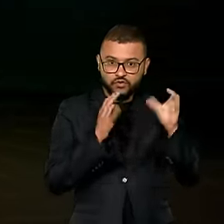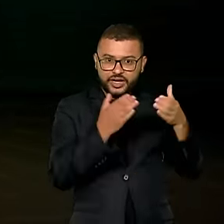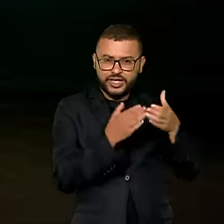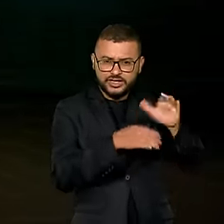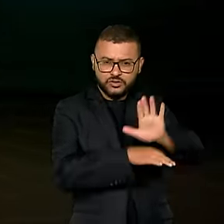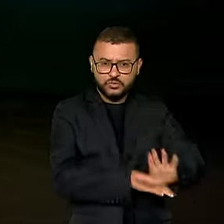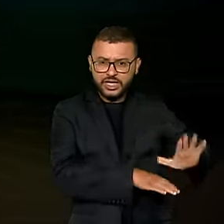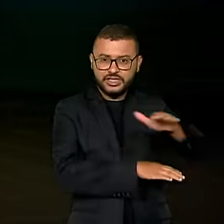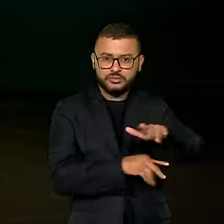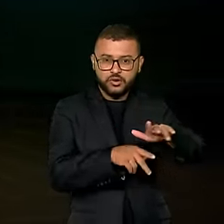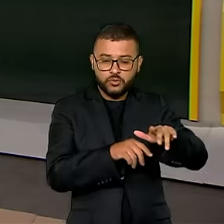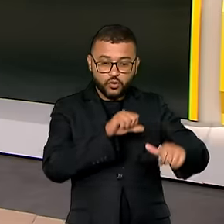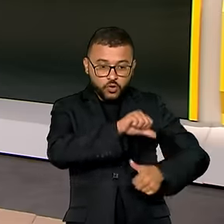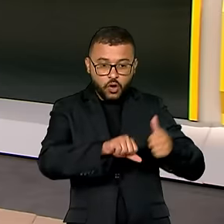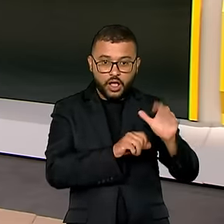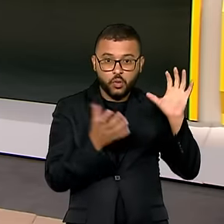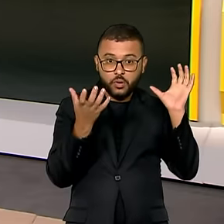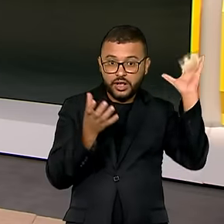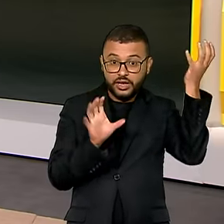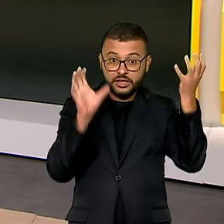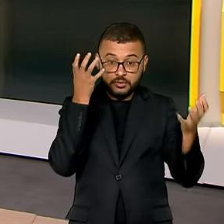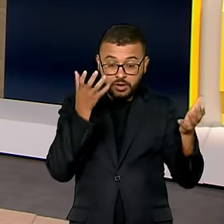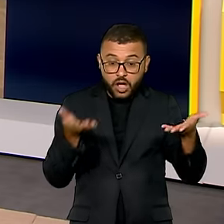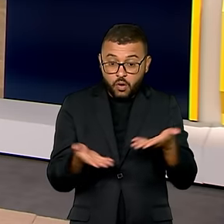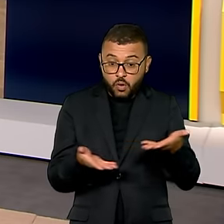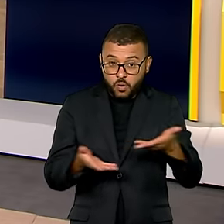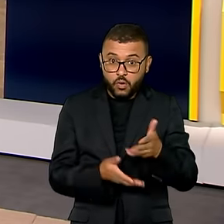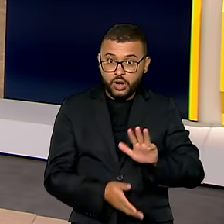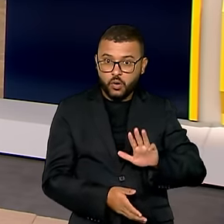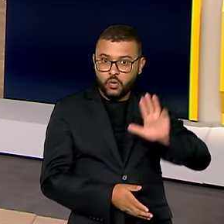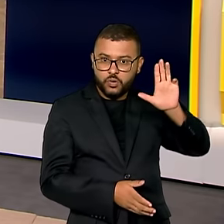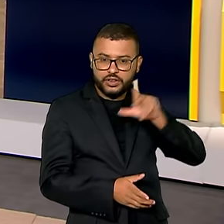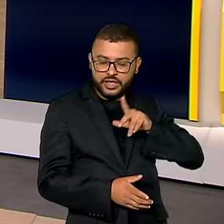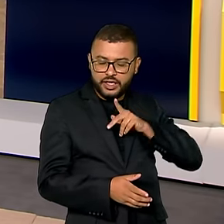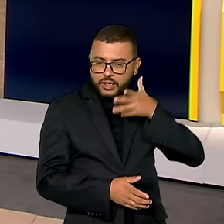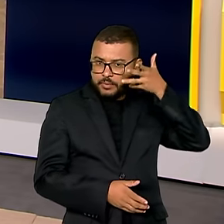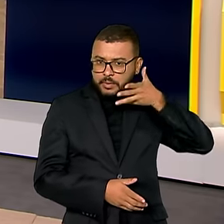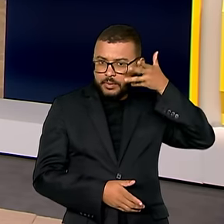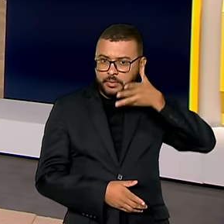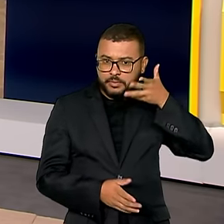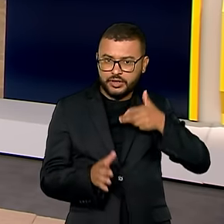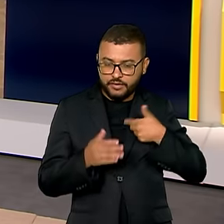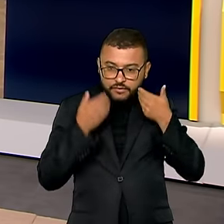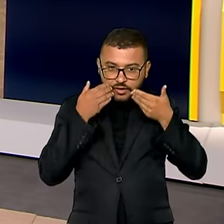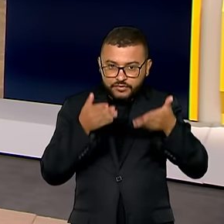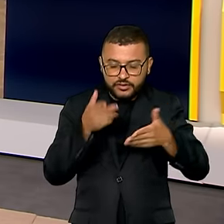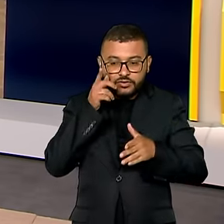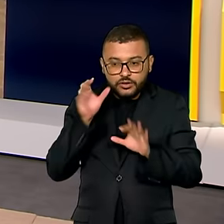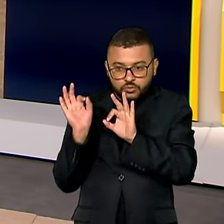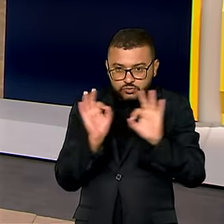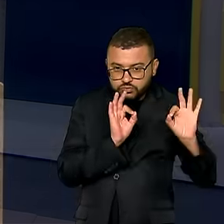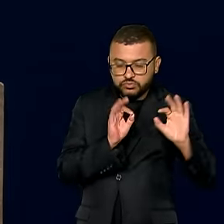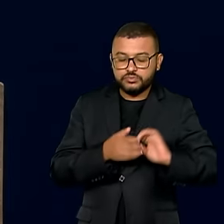sobre Mudanças Climáticas. Neste momento, o presidente Lula discursa na sessão de abertura. Acompanhe com a